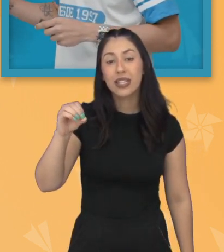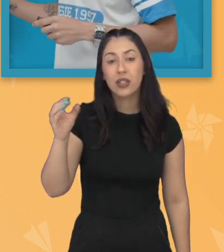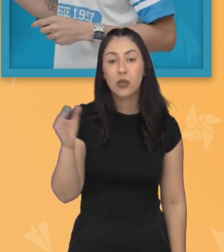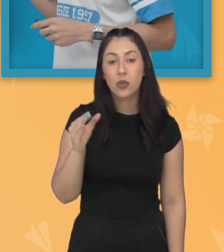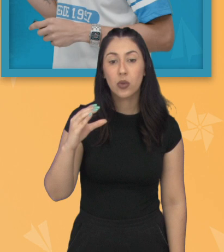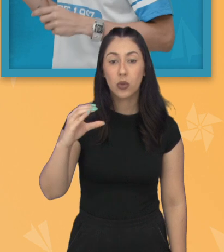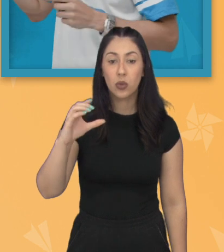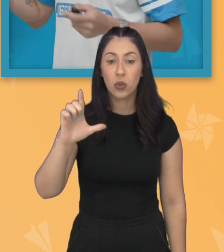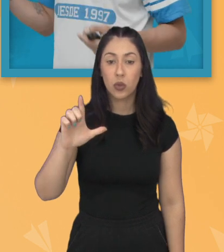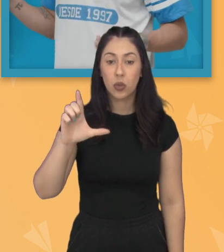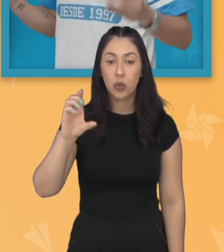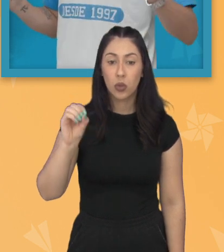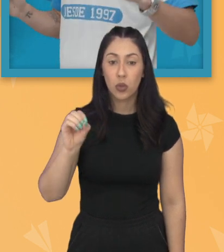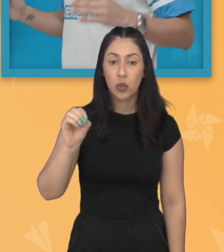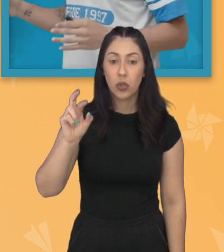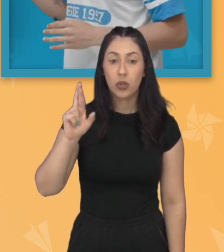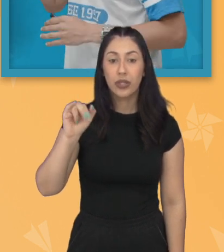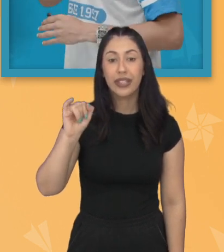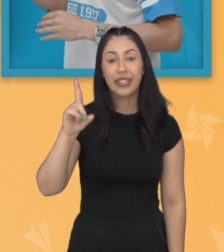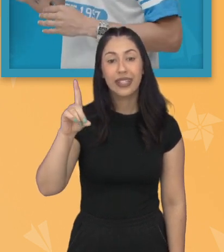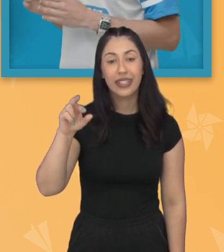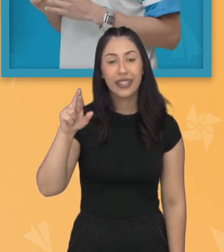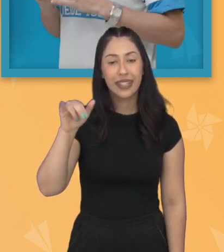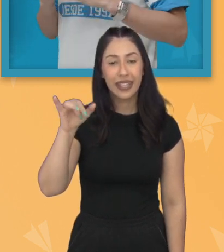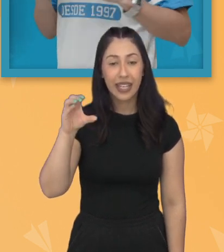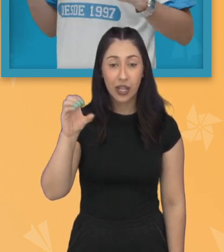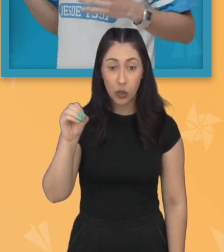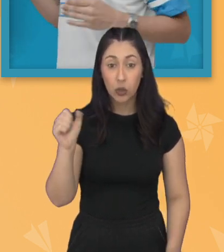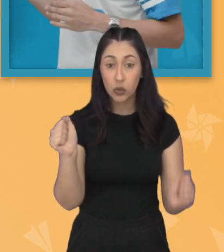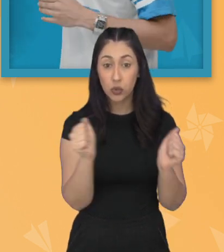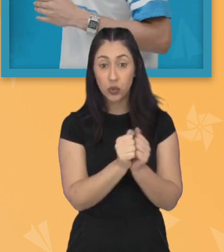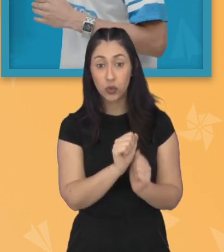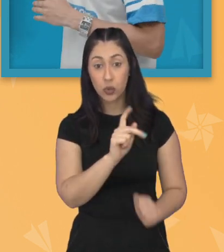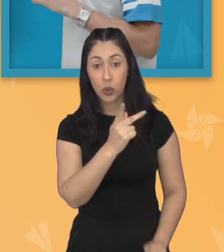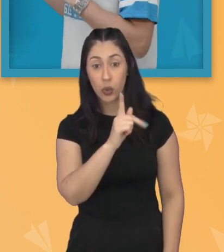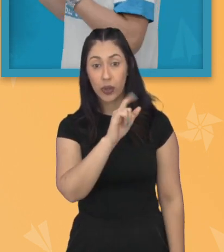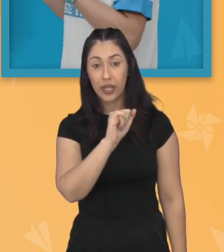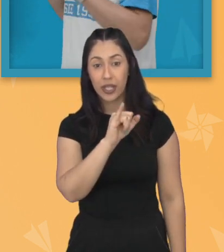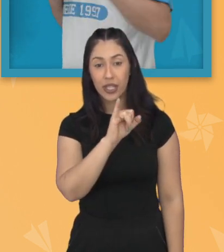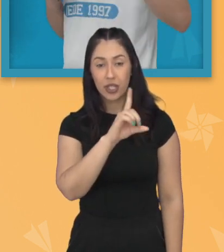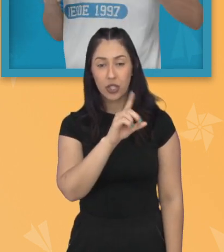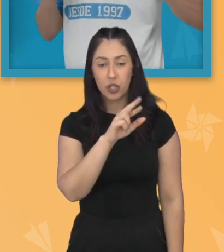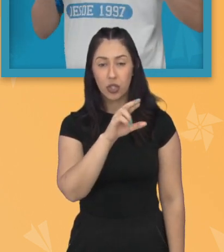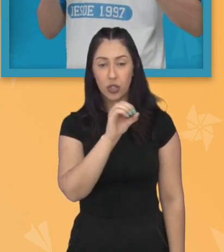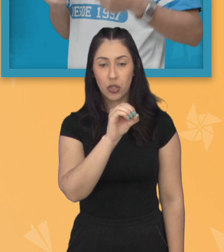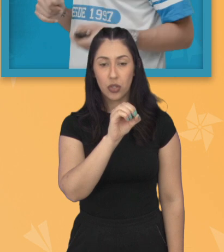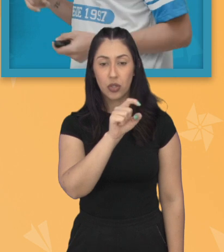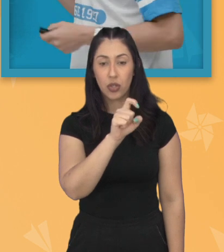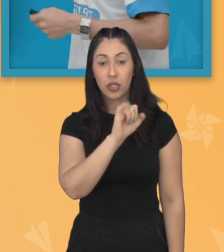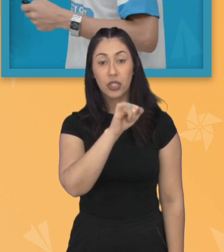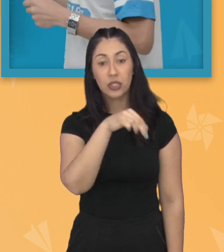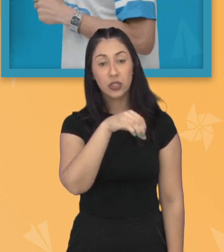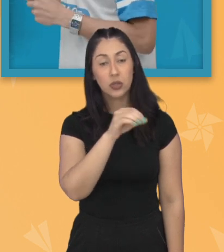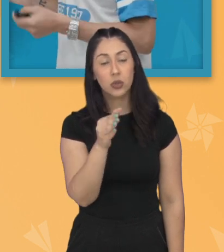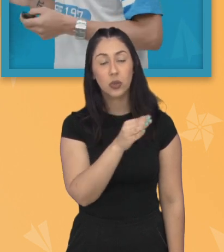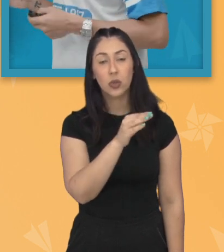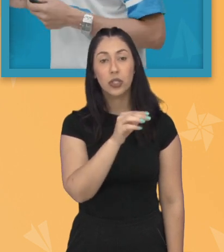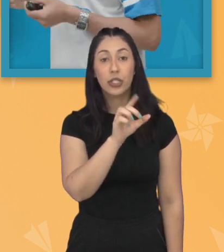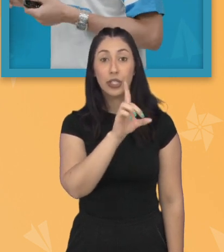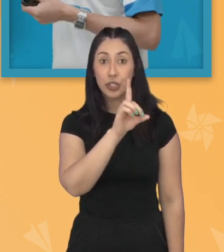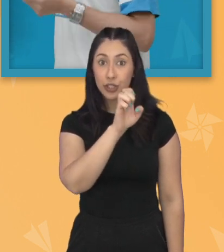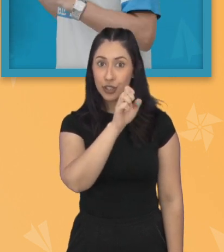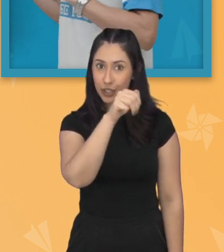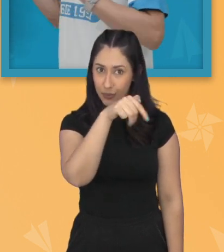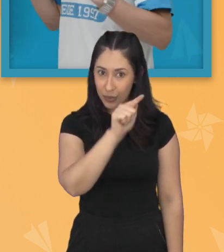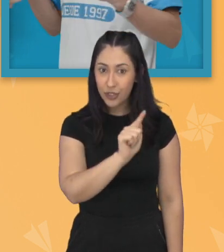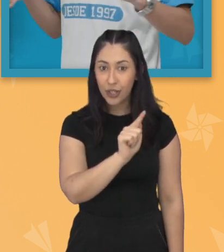76 gramas do ácido reagem com 58 gramas do hidróxido com formação de 36 gramas de água, ok? Baseado nessas